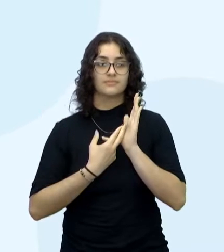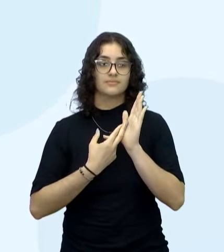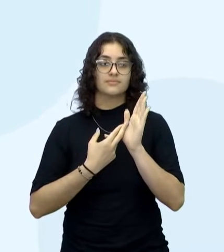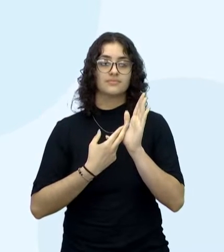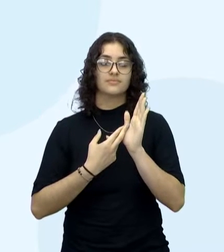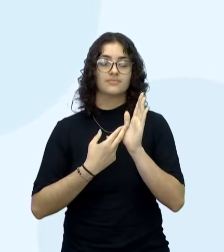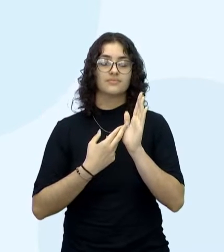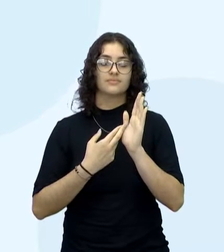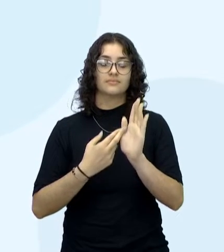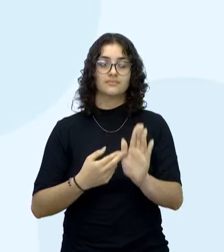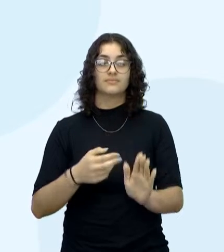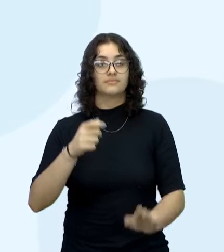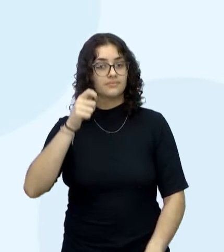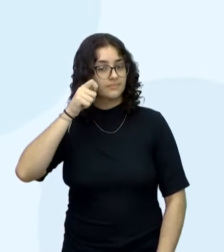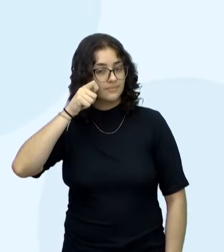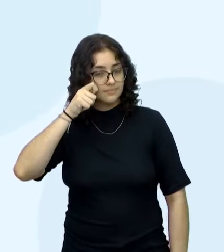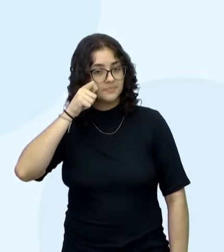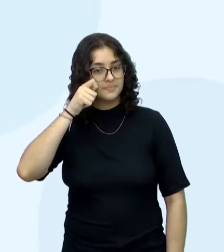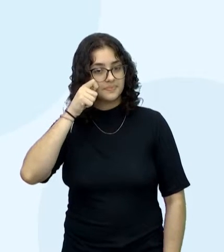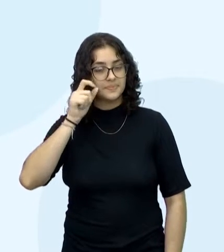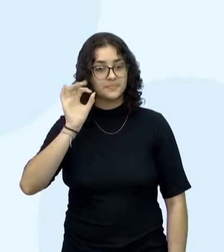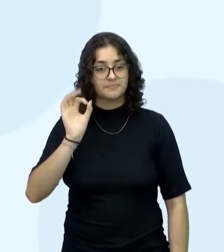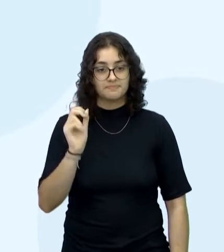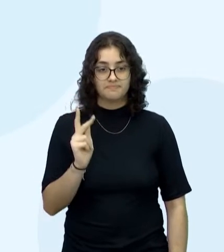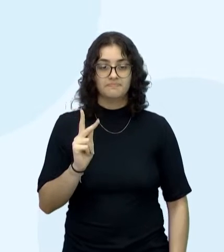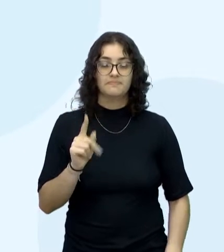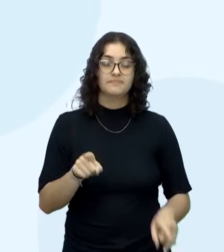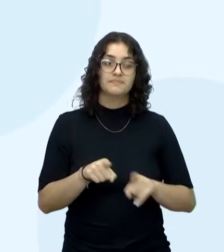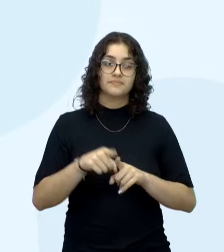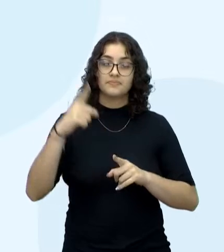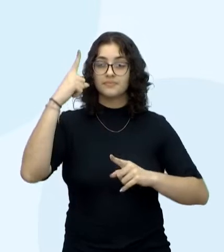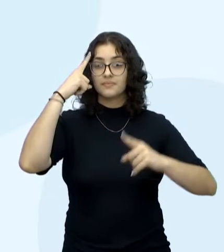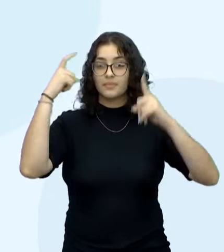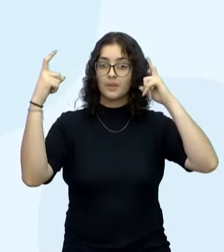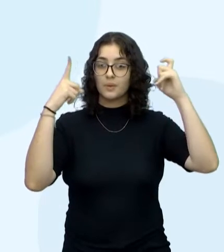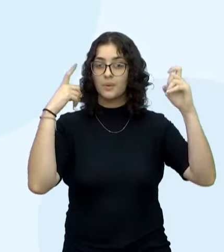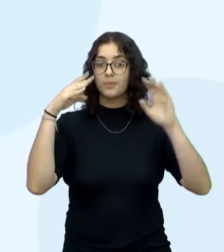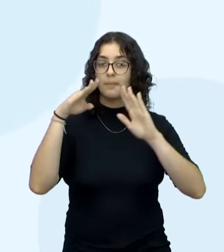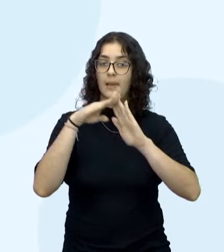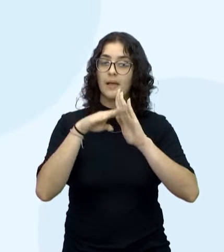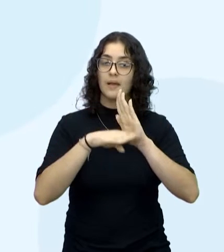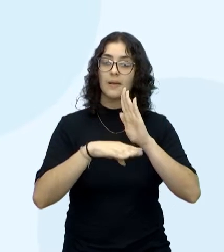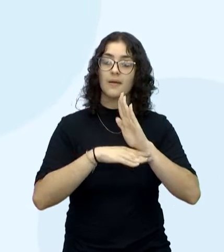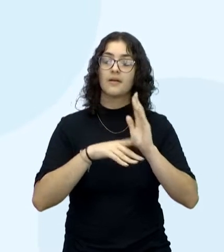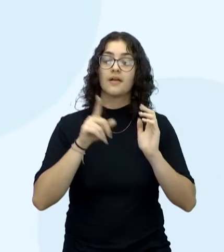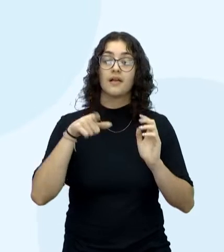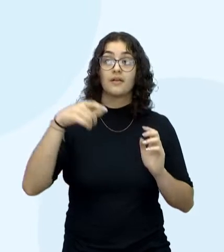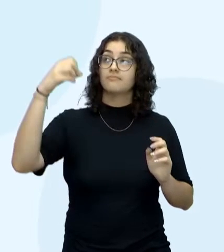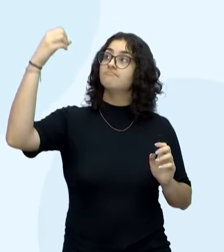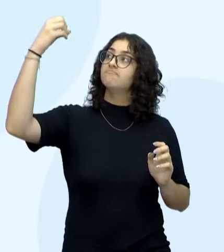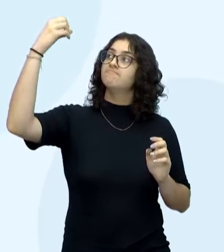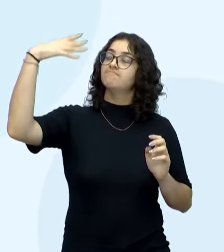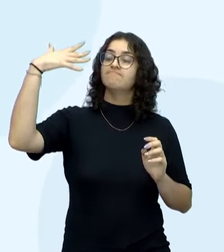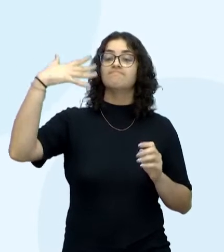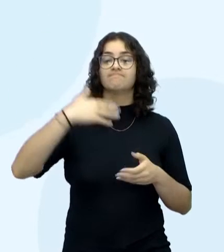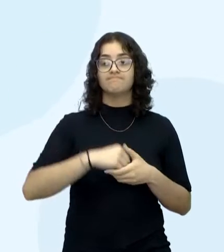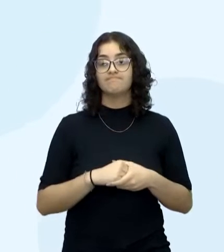representado pela lupa, processos criativos, representados pela